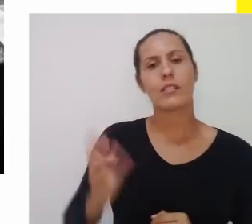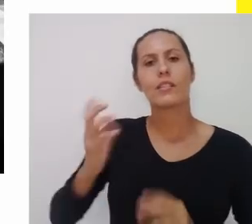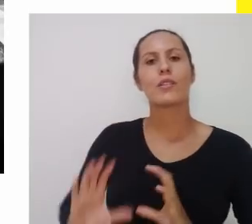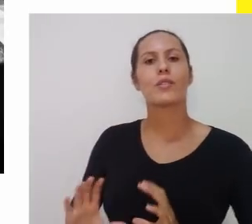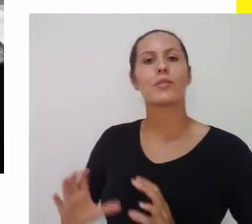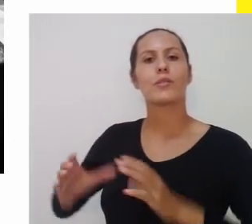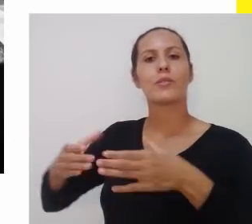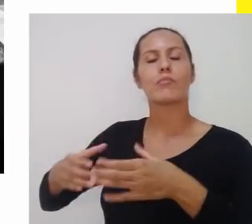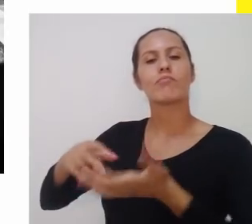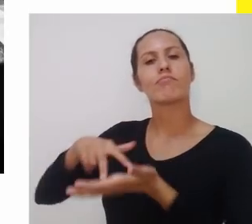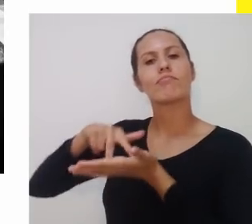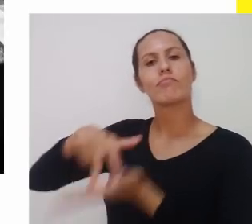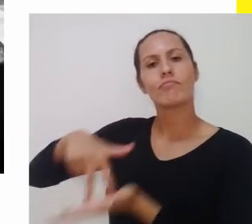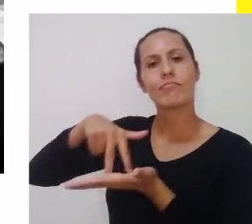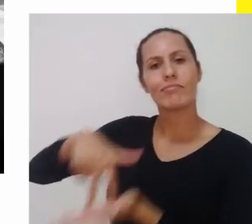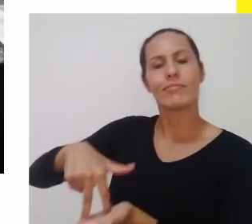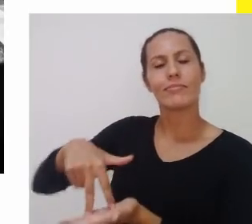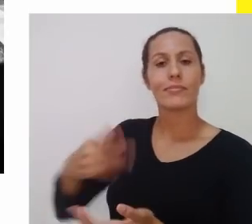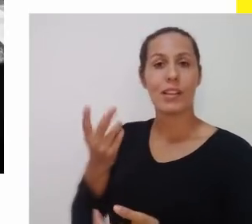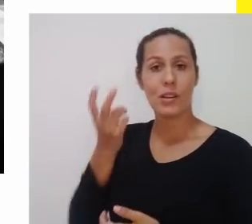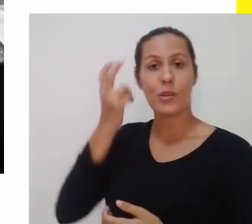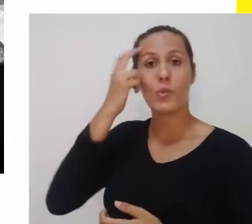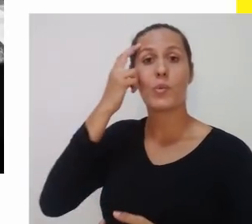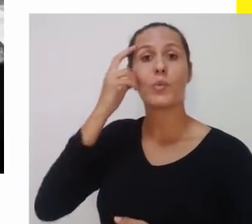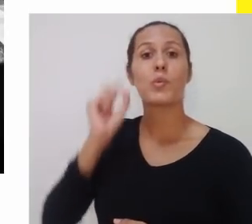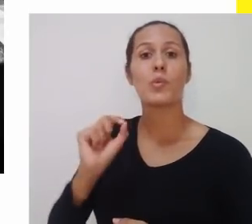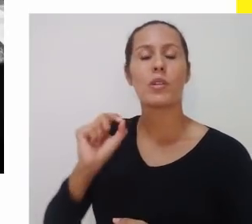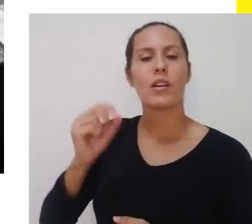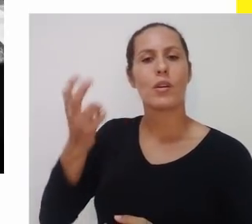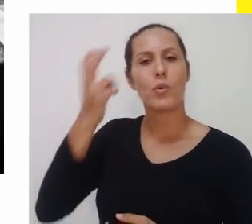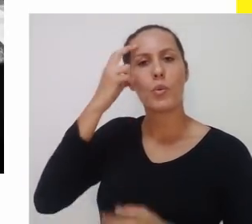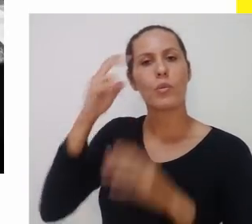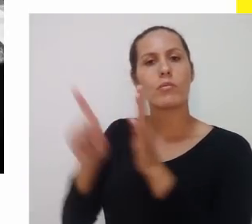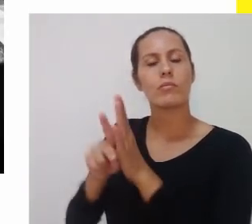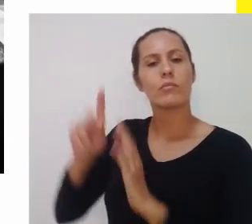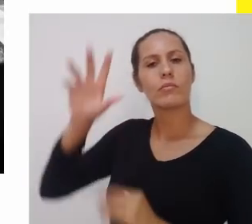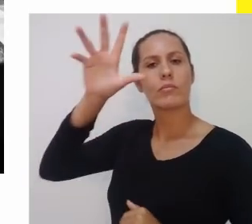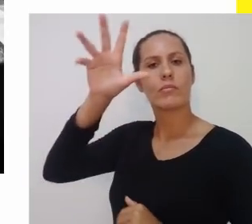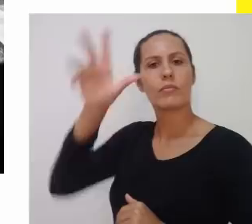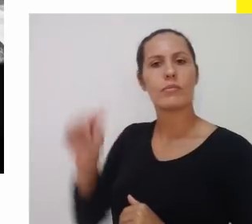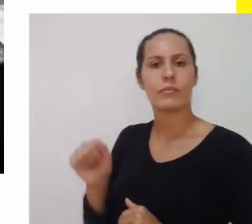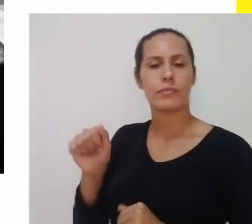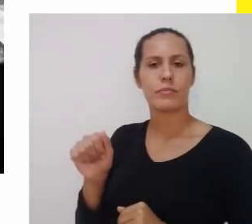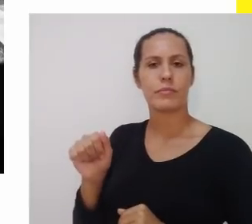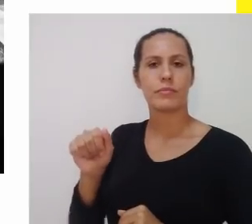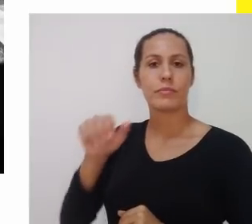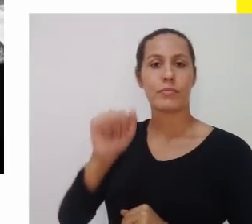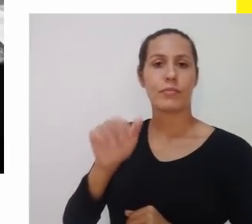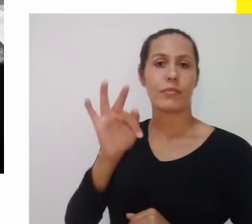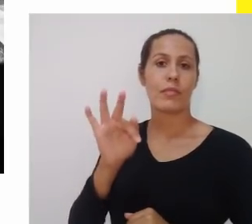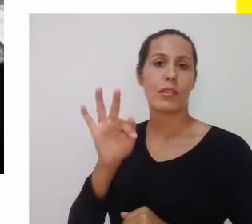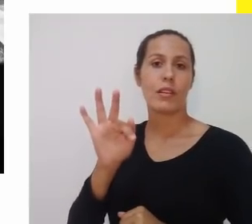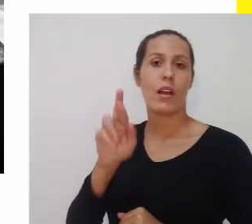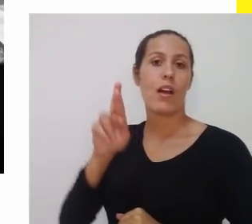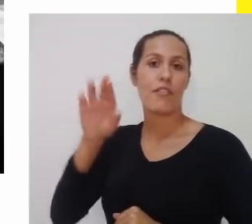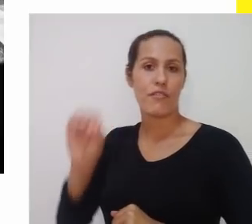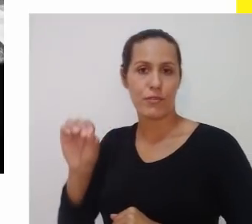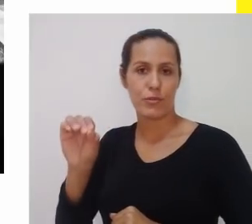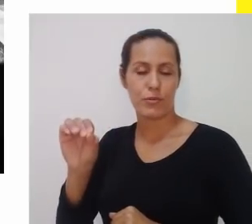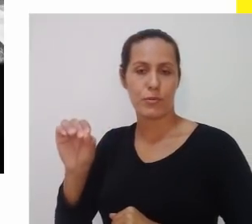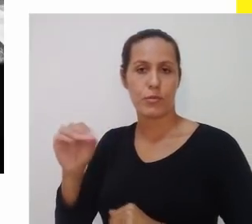lá existe um foco de resistência dessa cultura, que é a cultura afro.